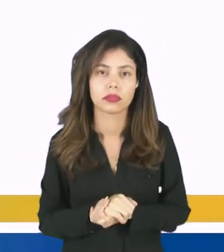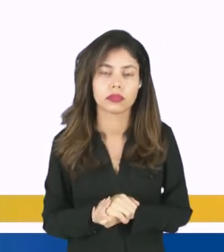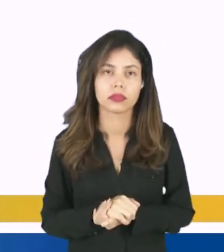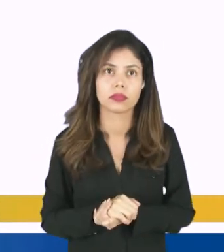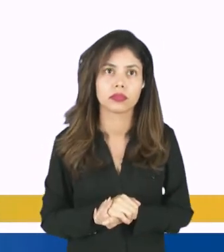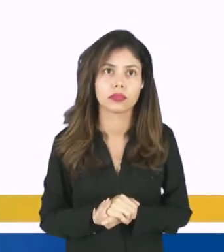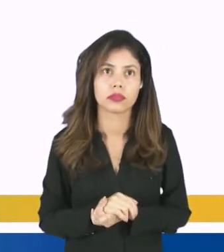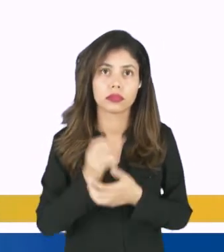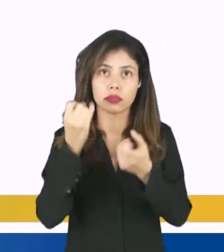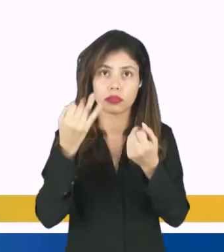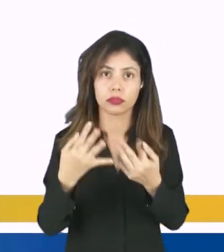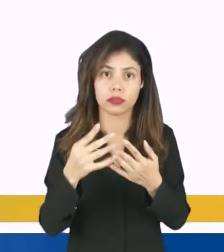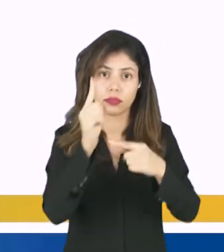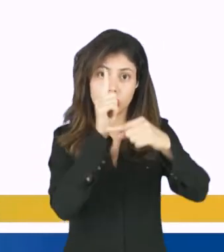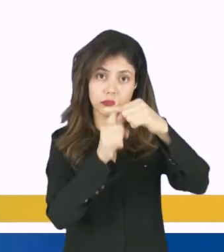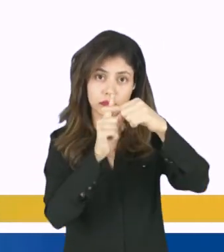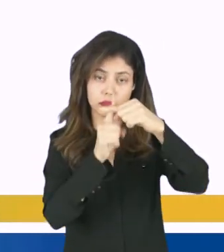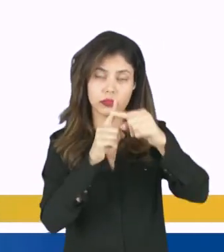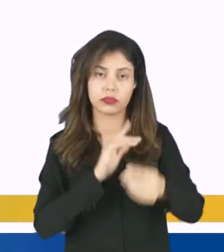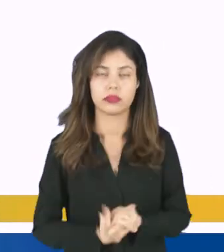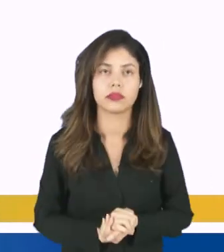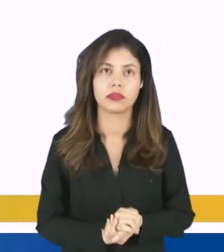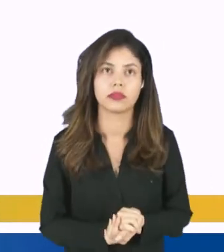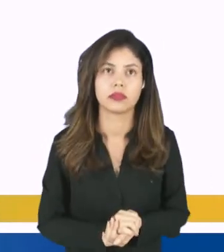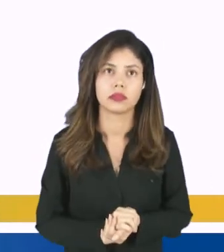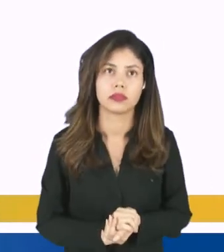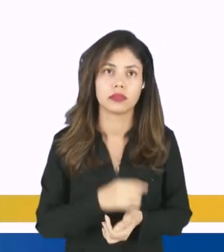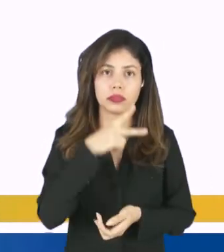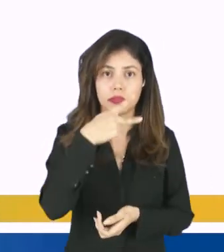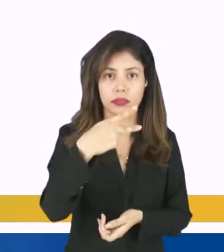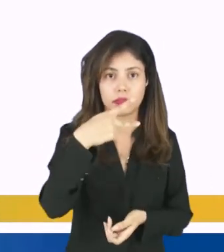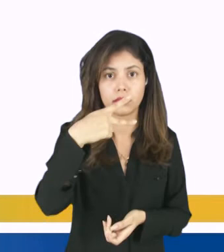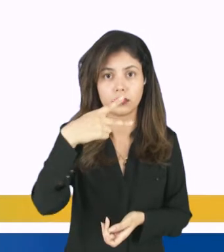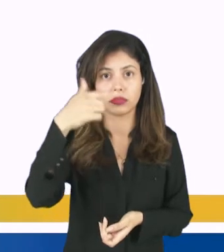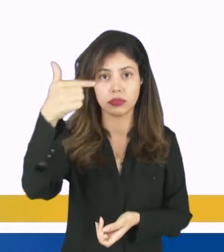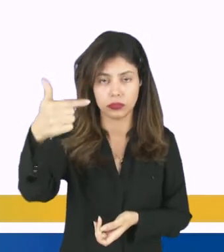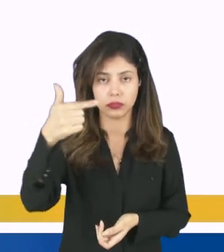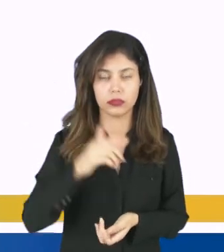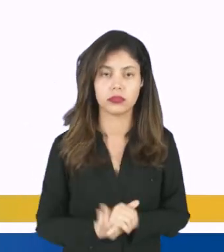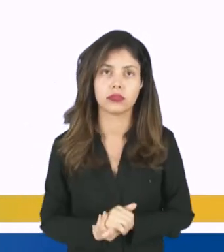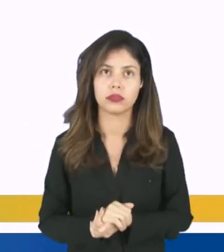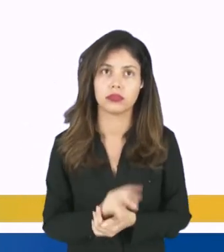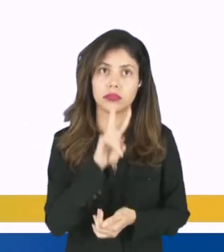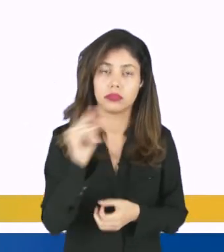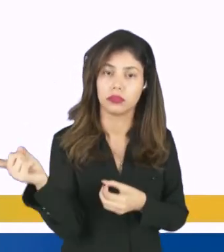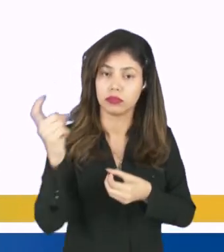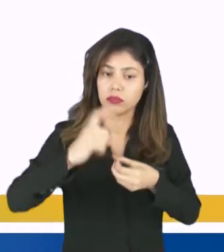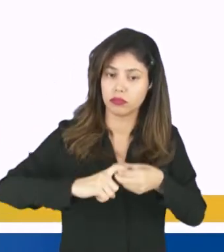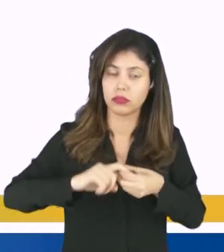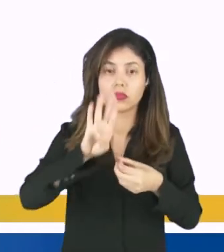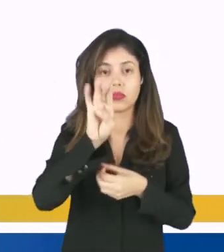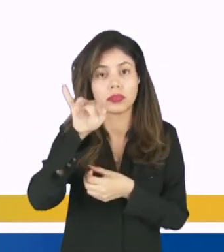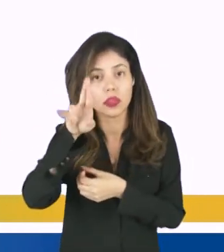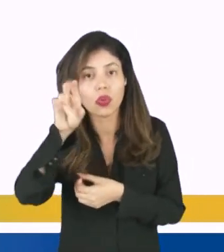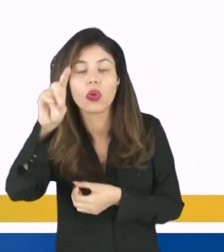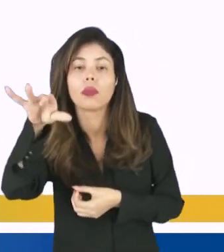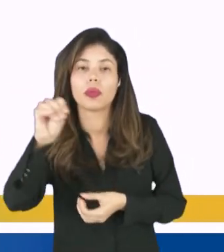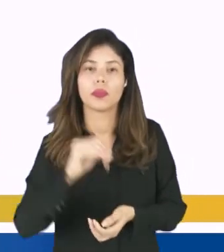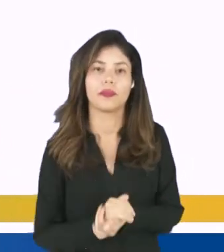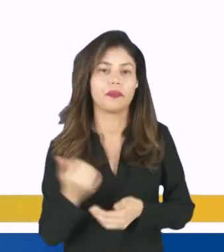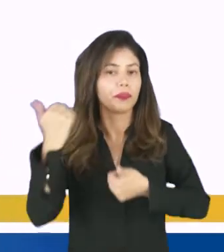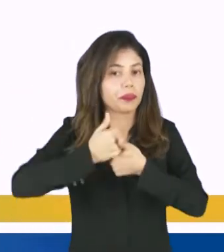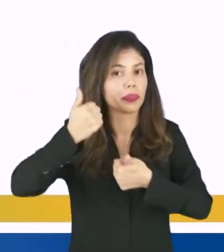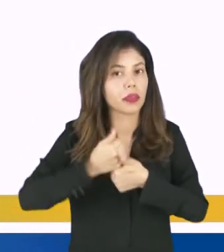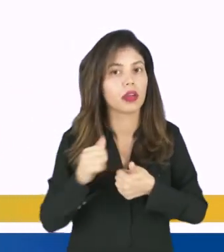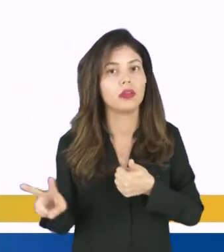diz um polinômio P de x é divisível por x menos A, por um binômio.